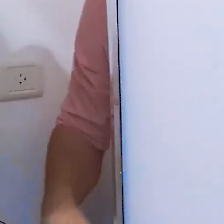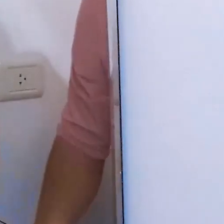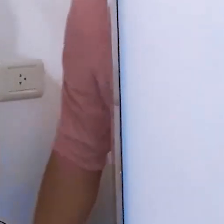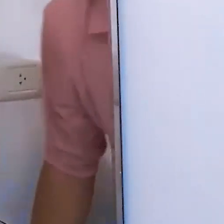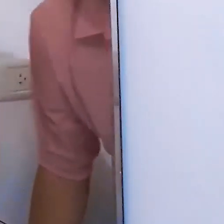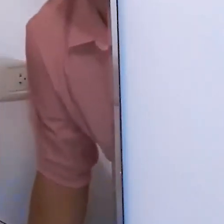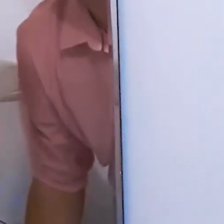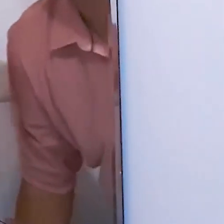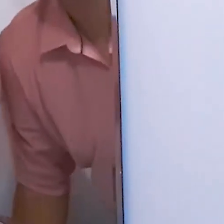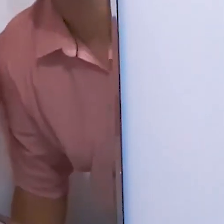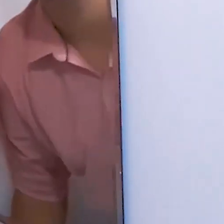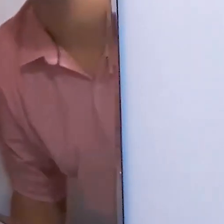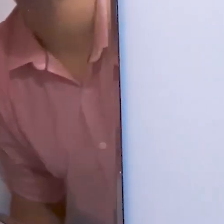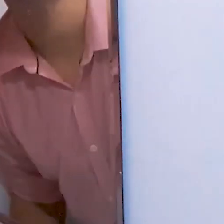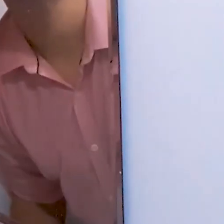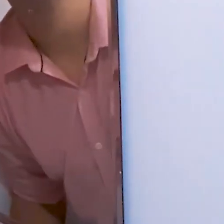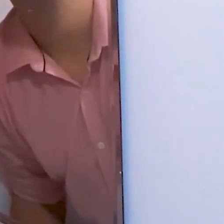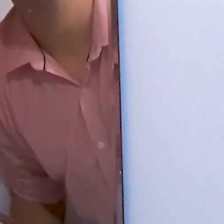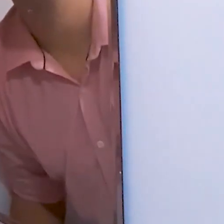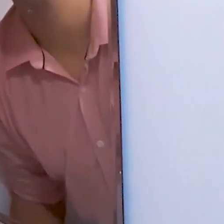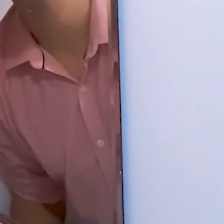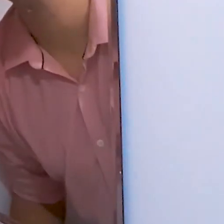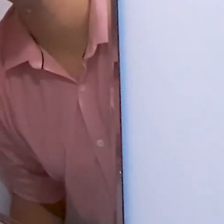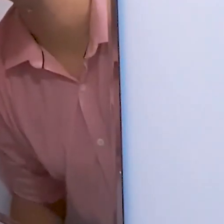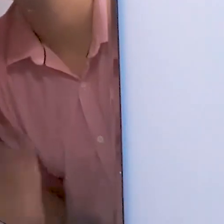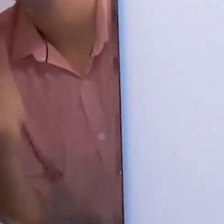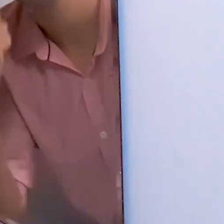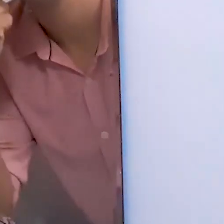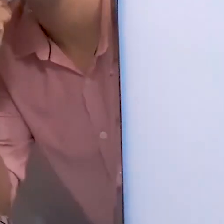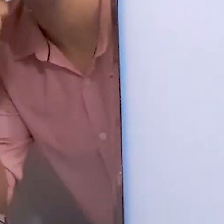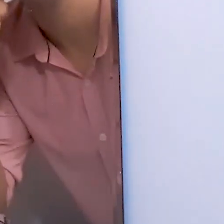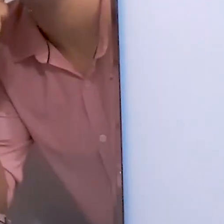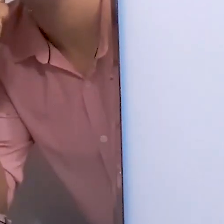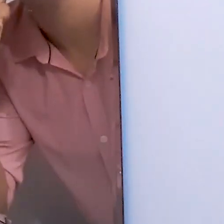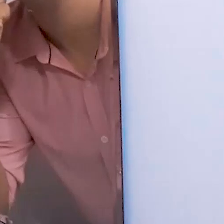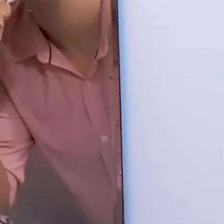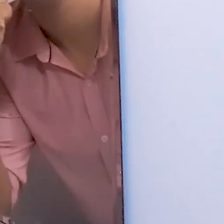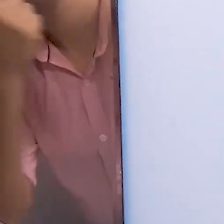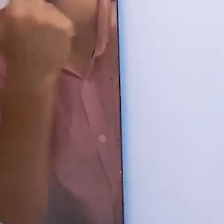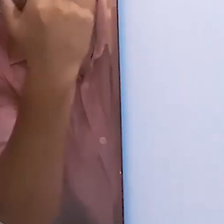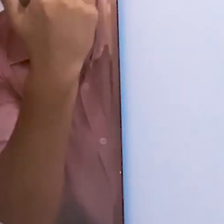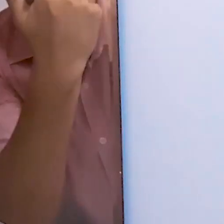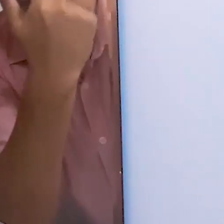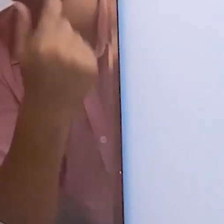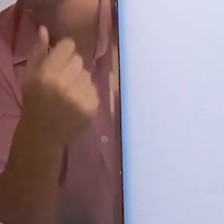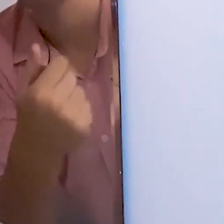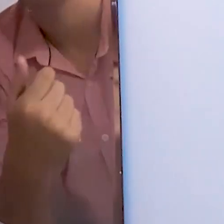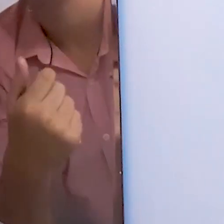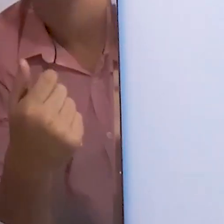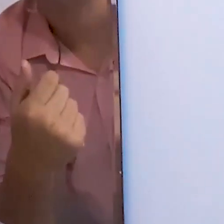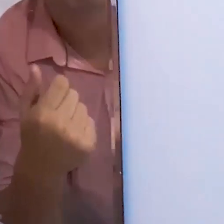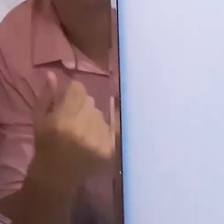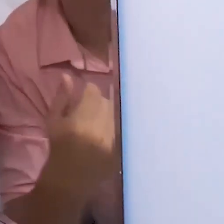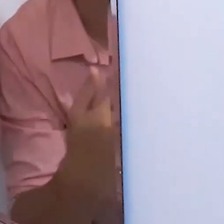Deixa eu ver esse dente aqui. Deixa eu ver.